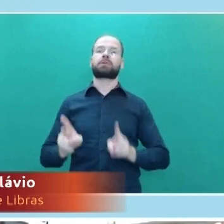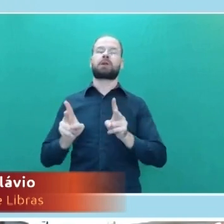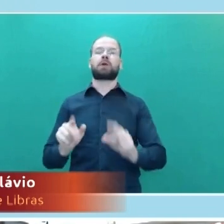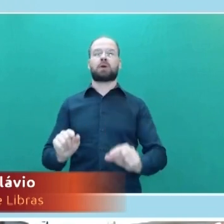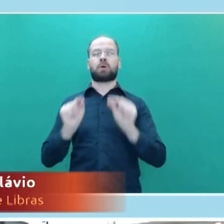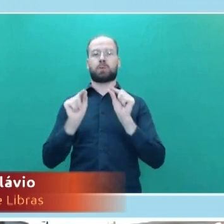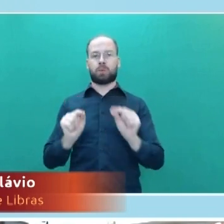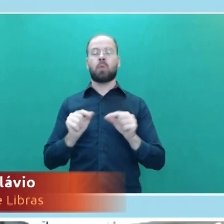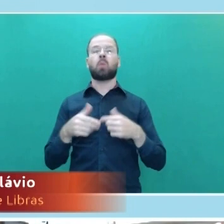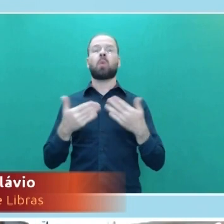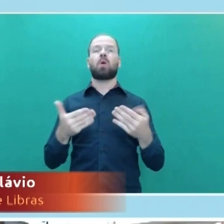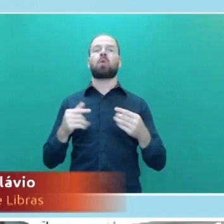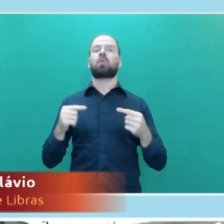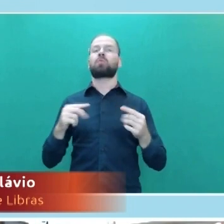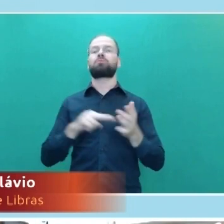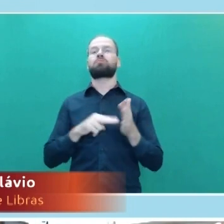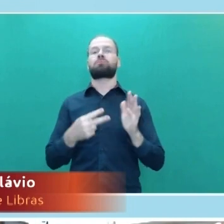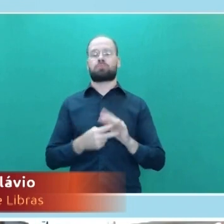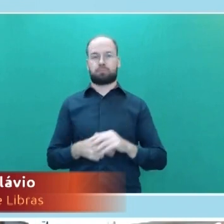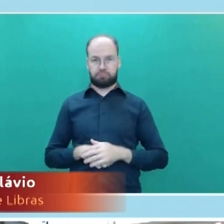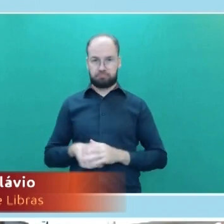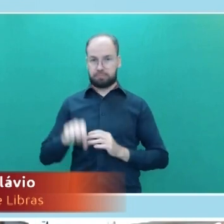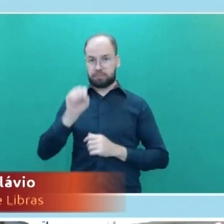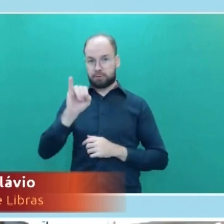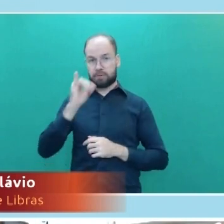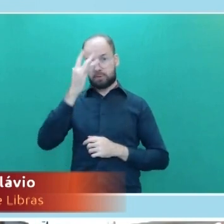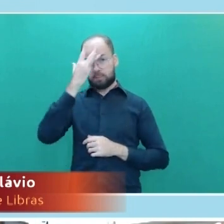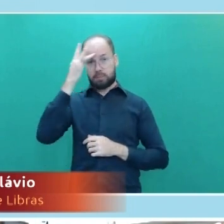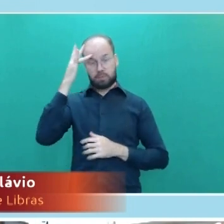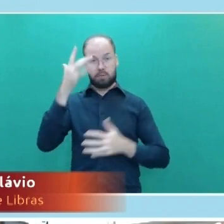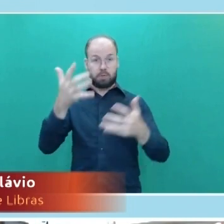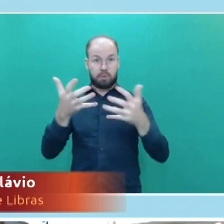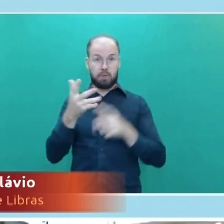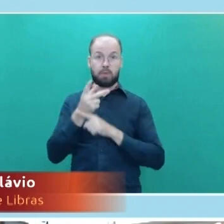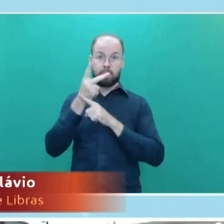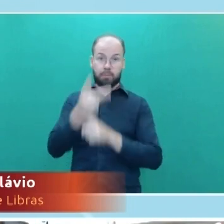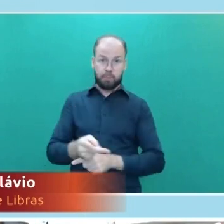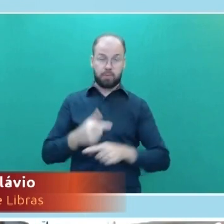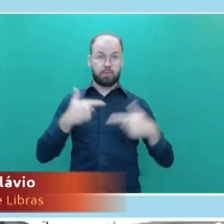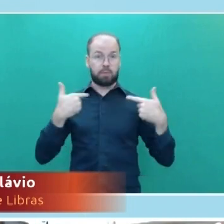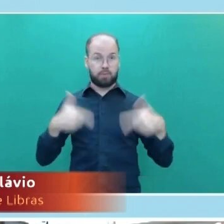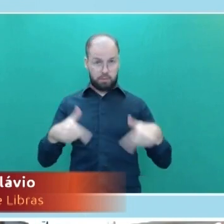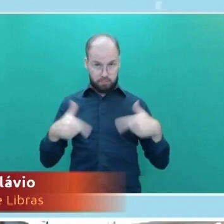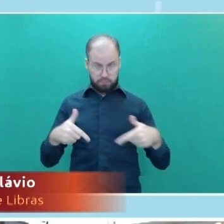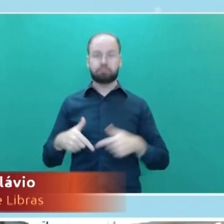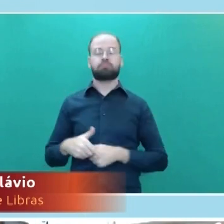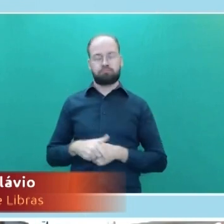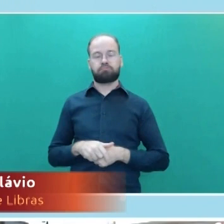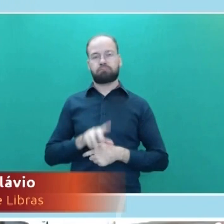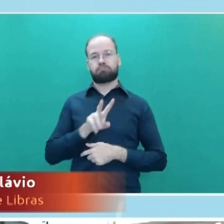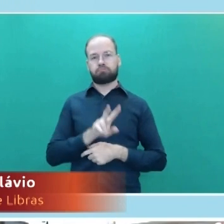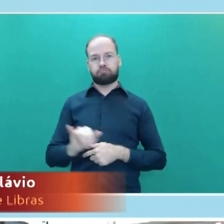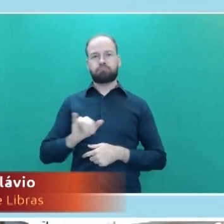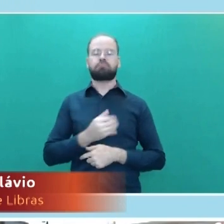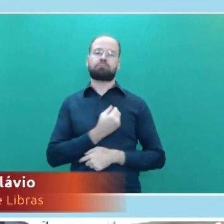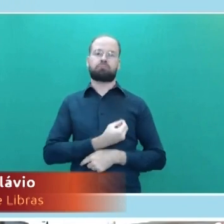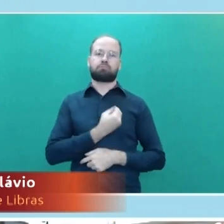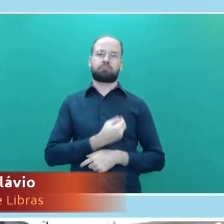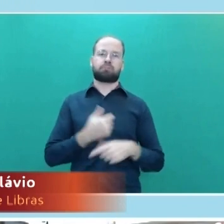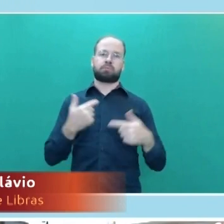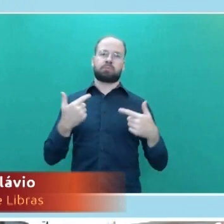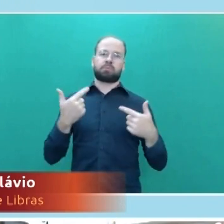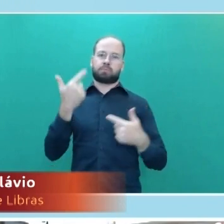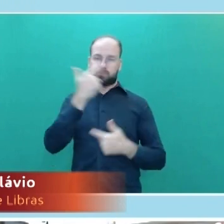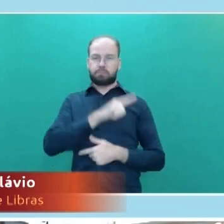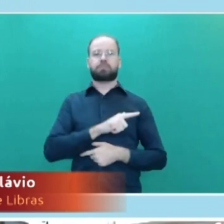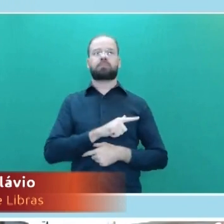em qual sentido? De que, se a pessoa quiser procurar o emprego, né, ela vai ter o emprego, ela vai conseguir acessar